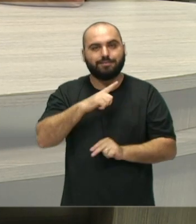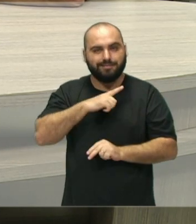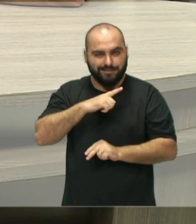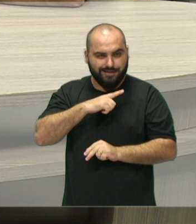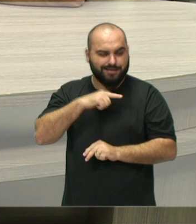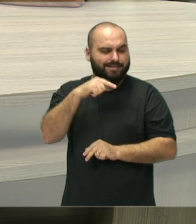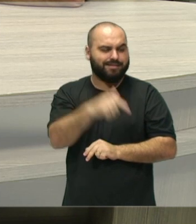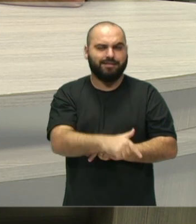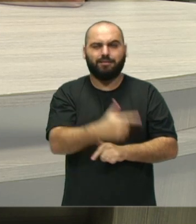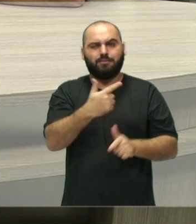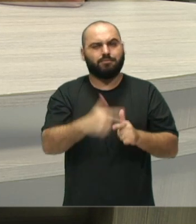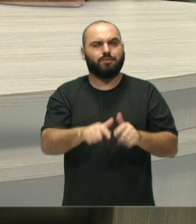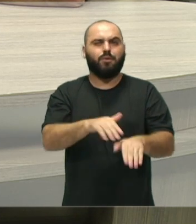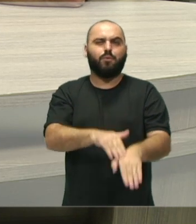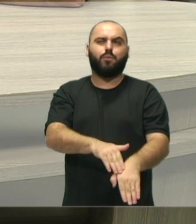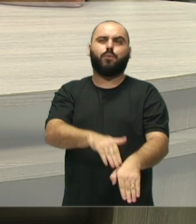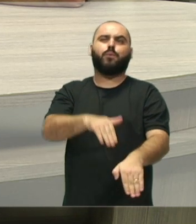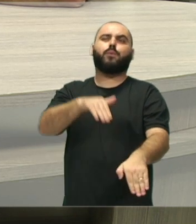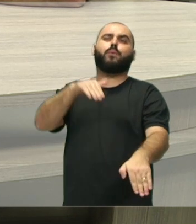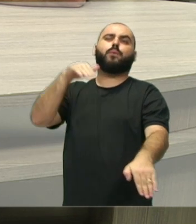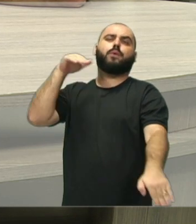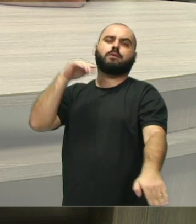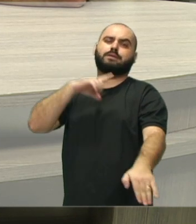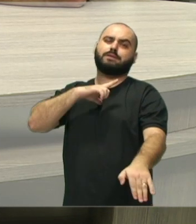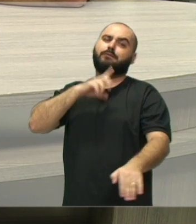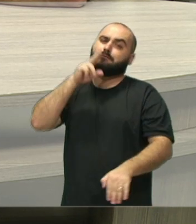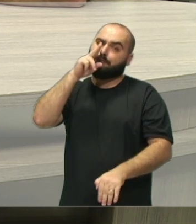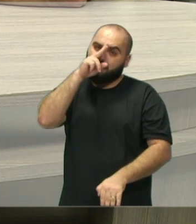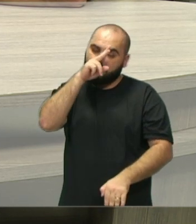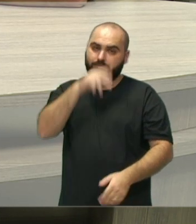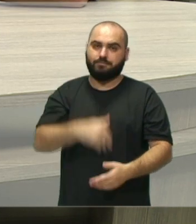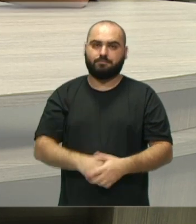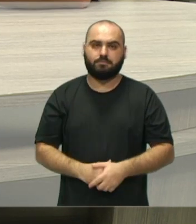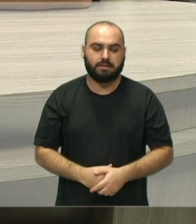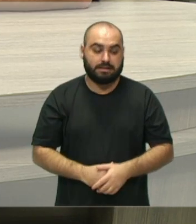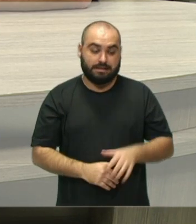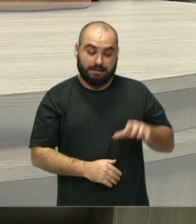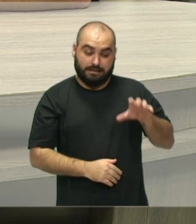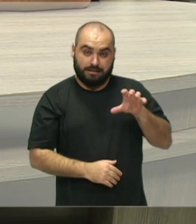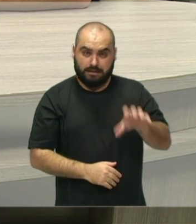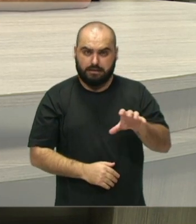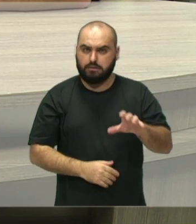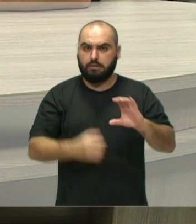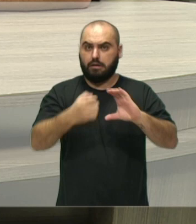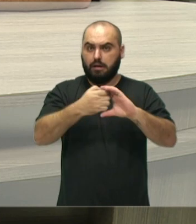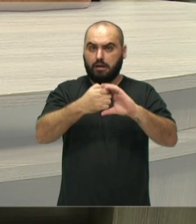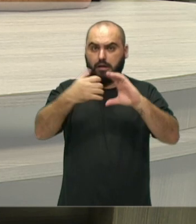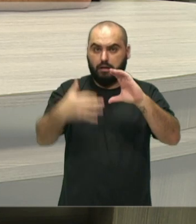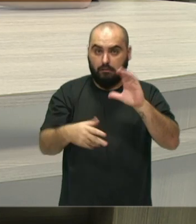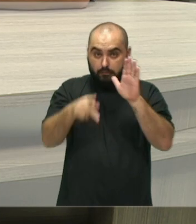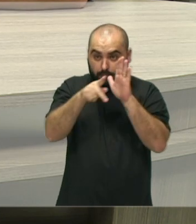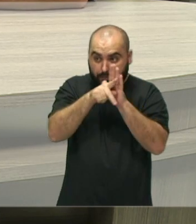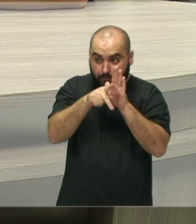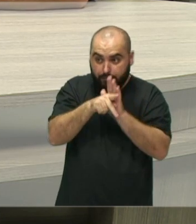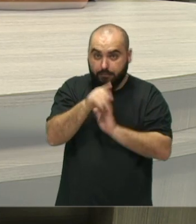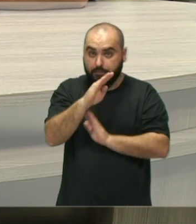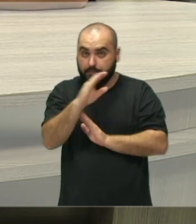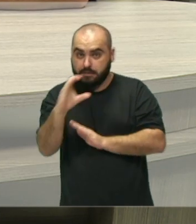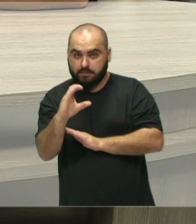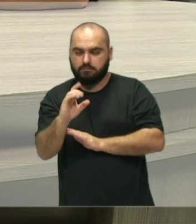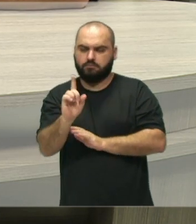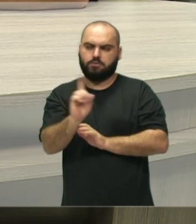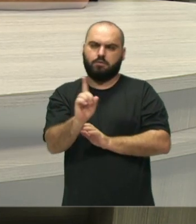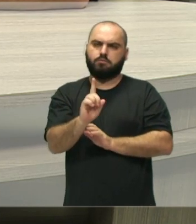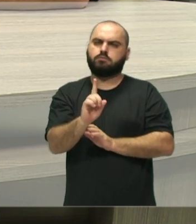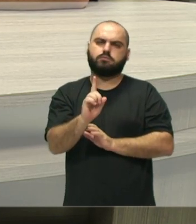grande congestionamento de veículos na cidade. E isso não é uma característica específica de Balneário Camboriú. Todas as grandes